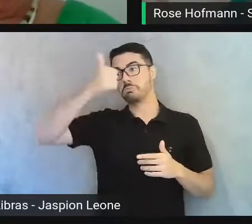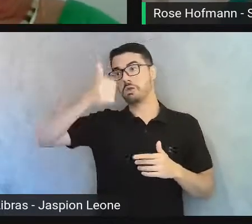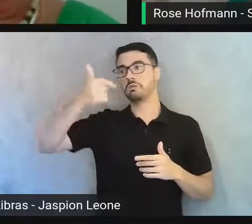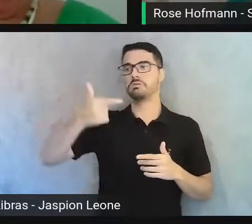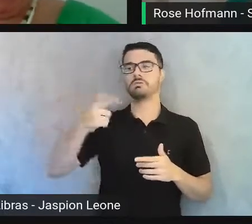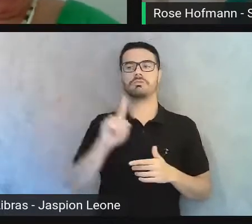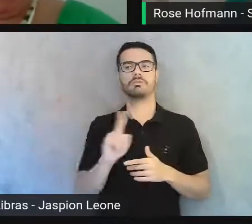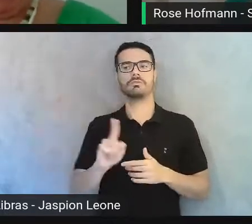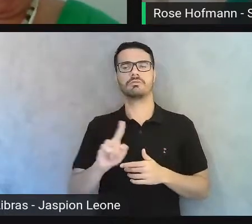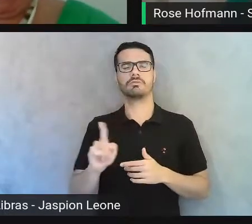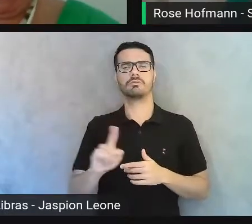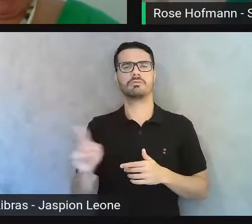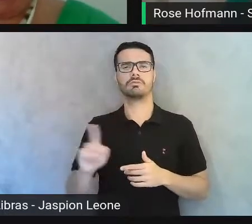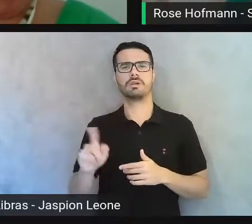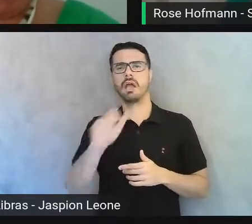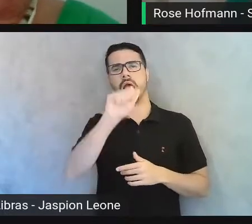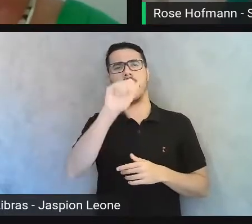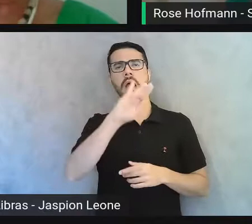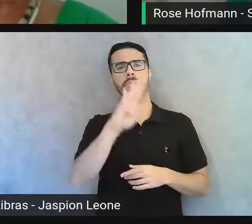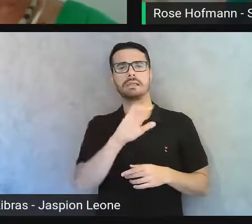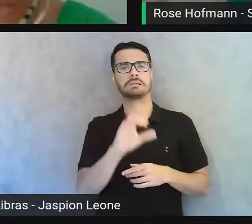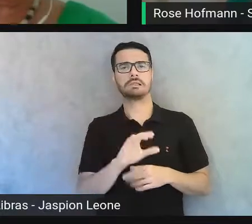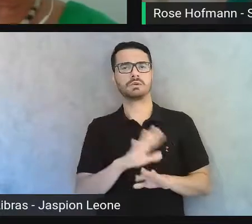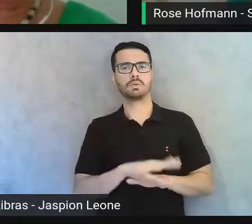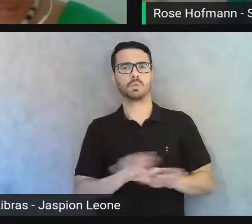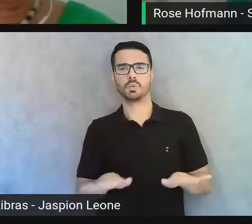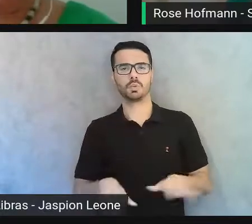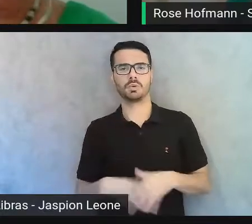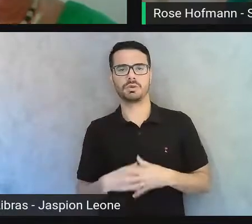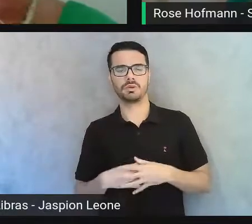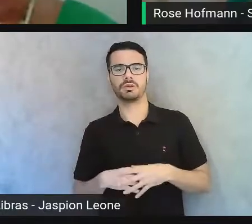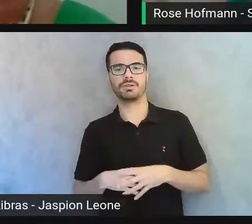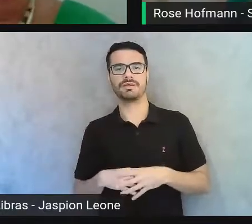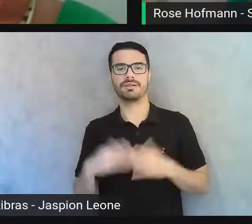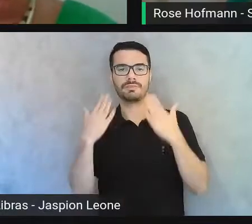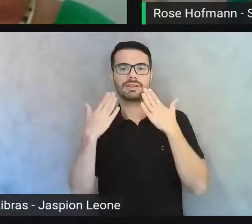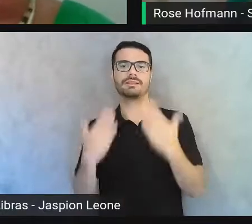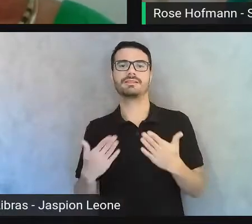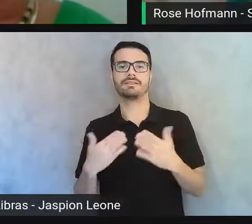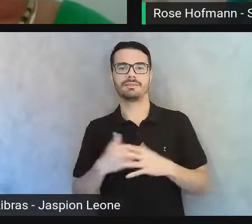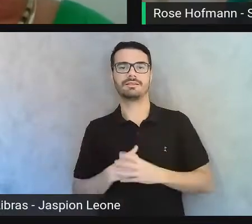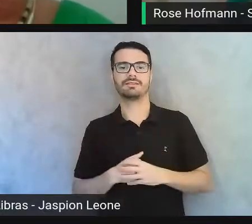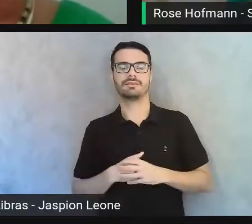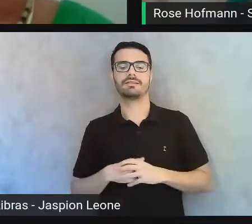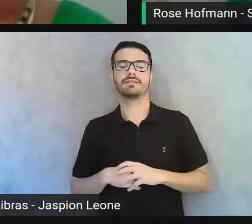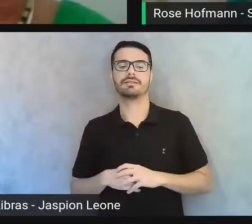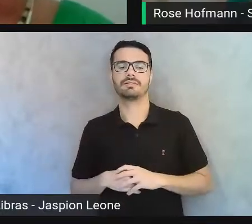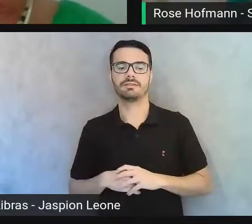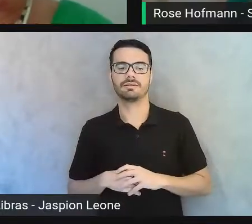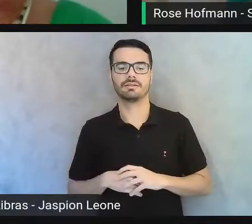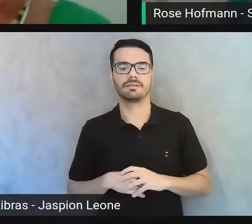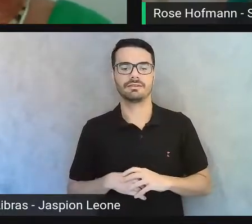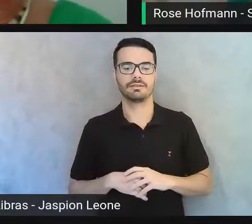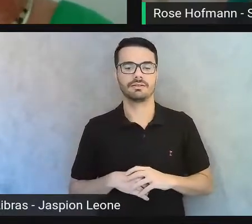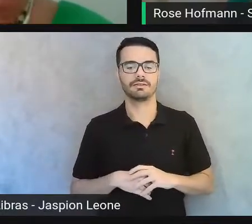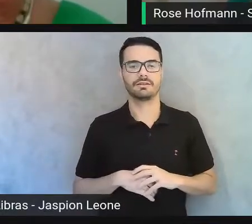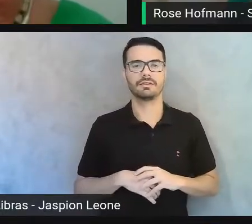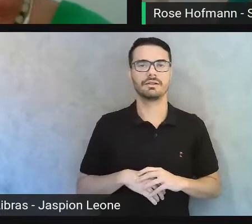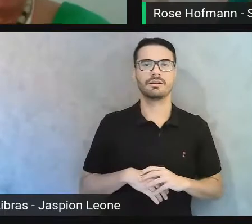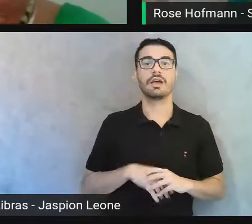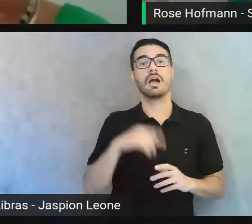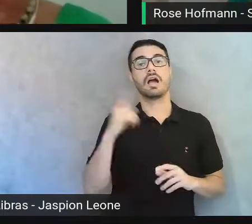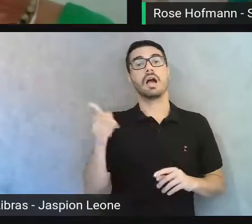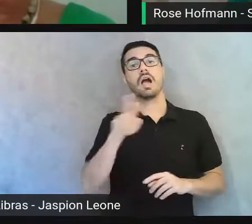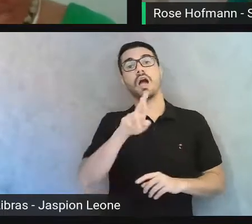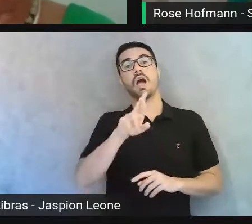E azar da Nívia, que foi a primeira, mas tudo bem. Não sei também se foi azar. Bom, a